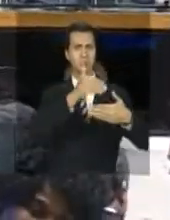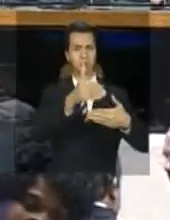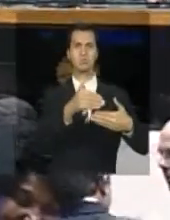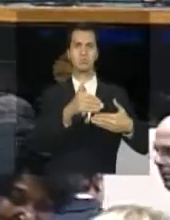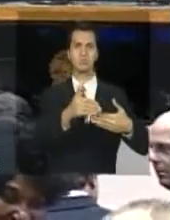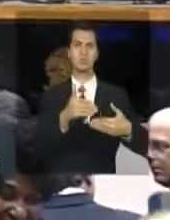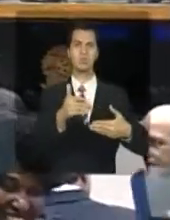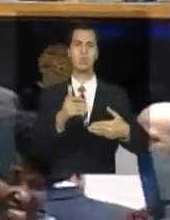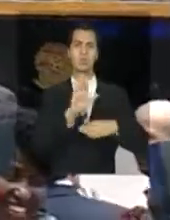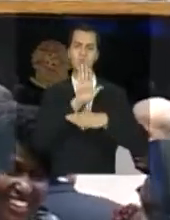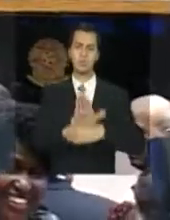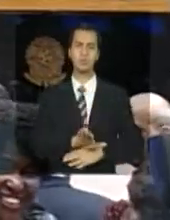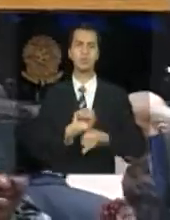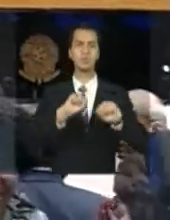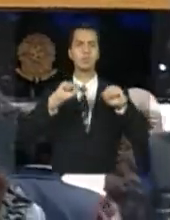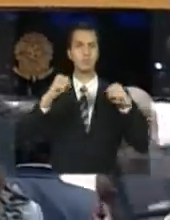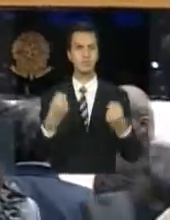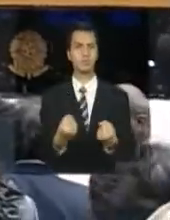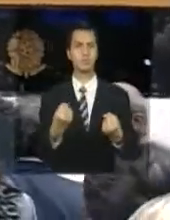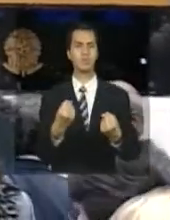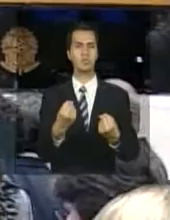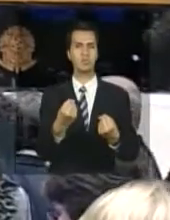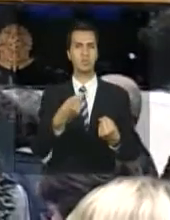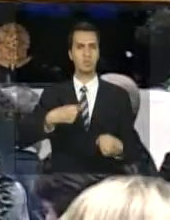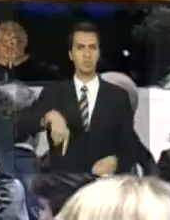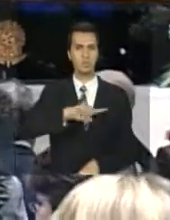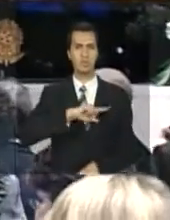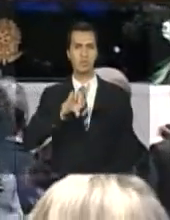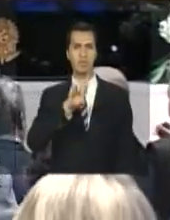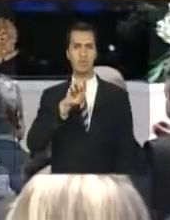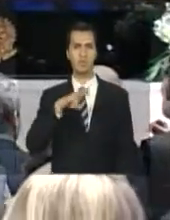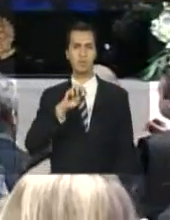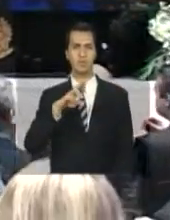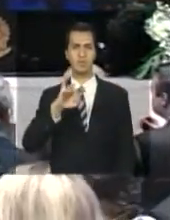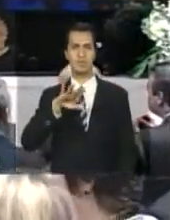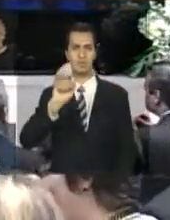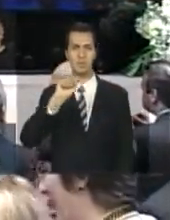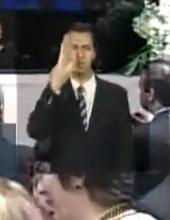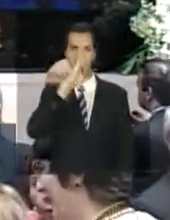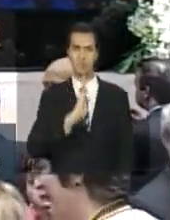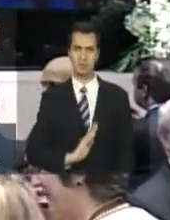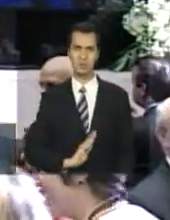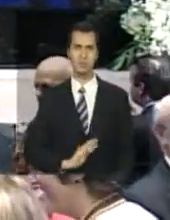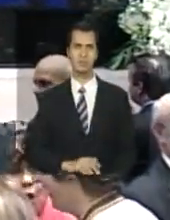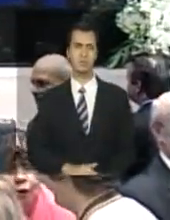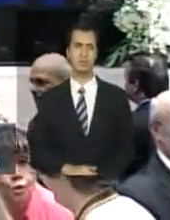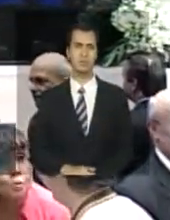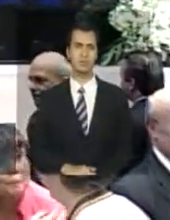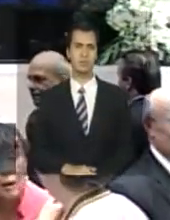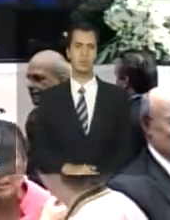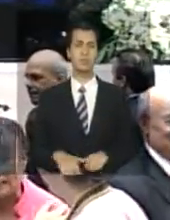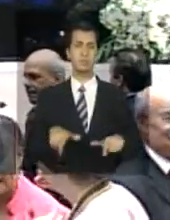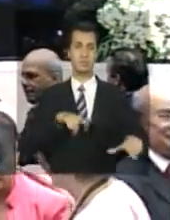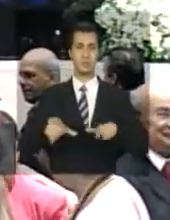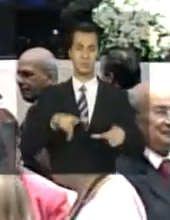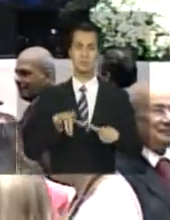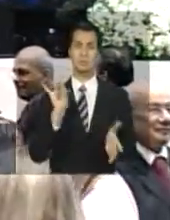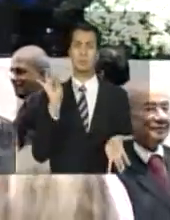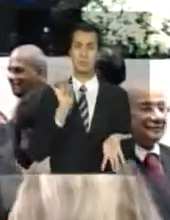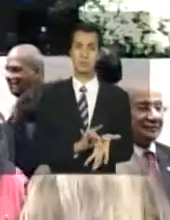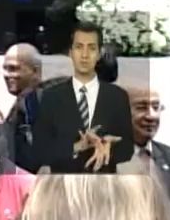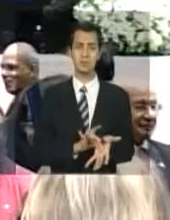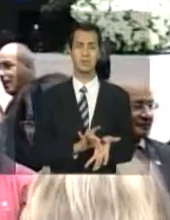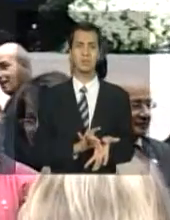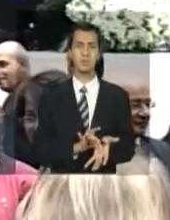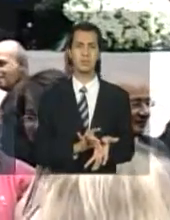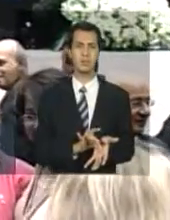para fortalecer e consolidar a democracia no Brasil, e cuja ação efetiva